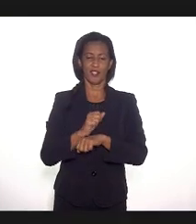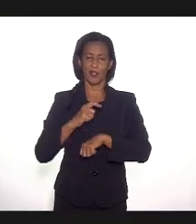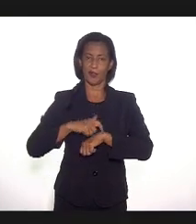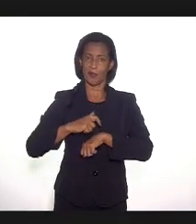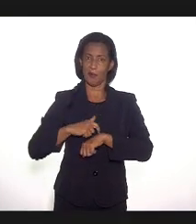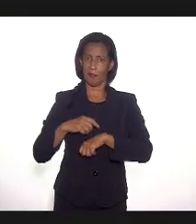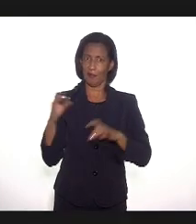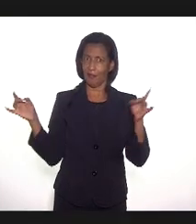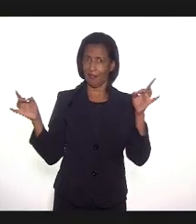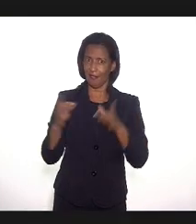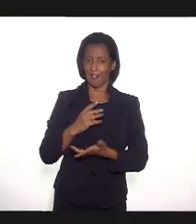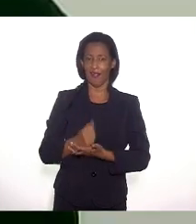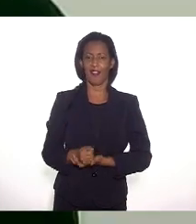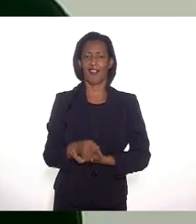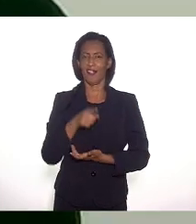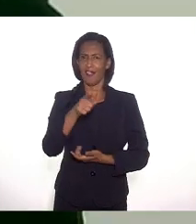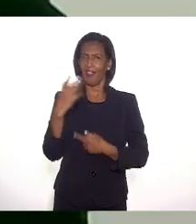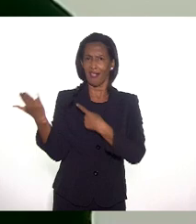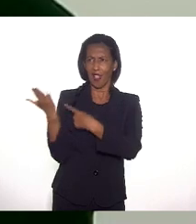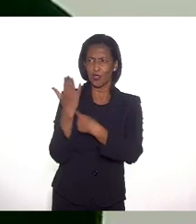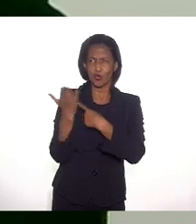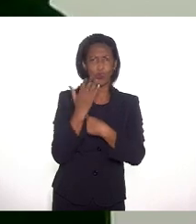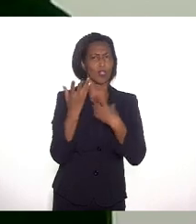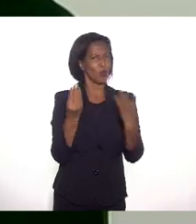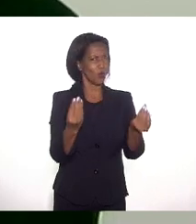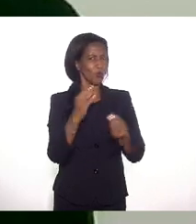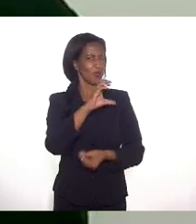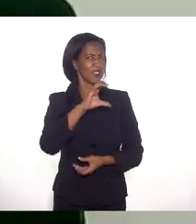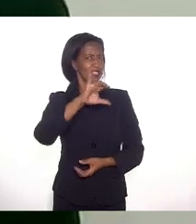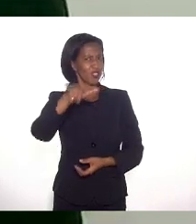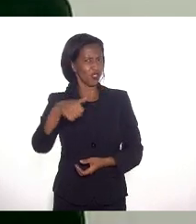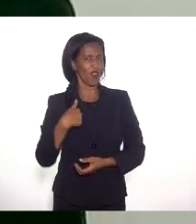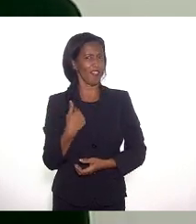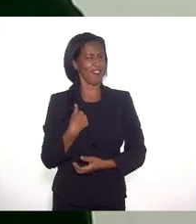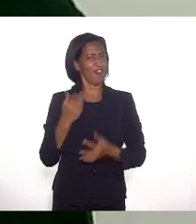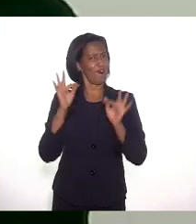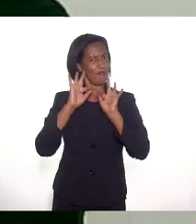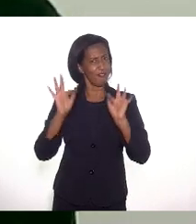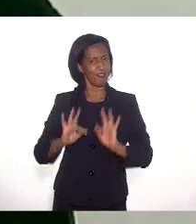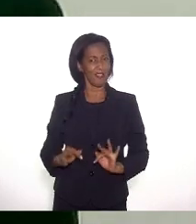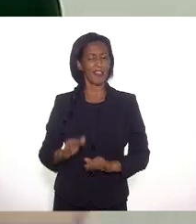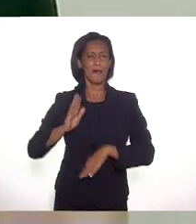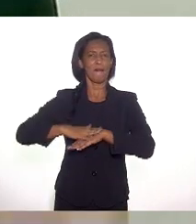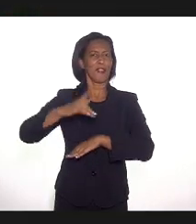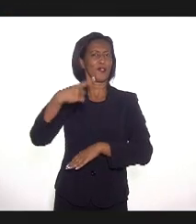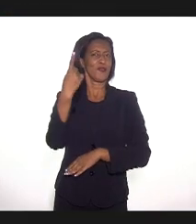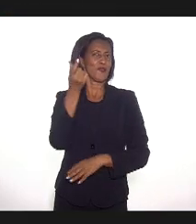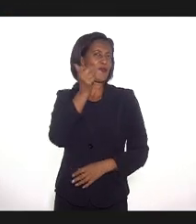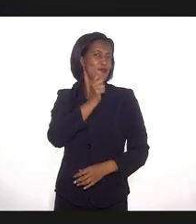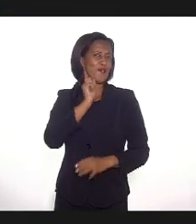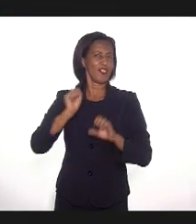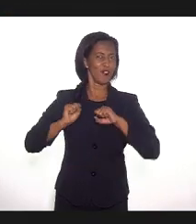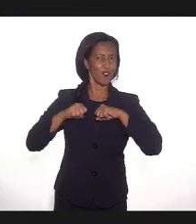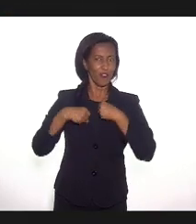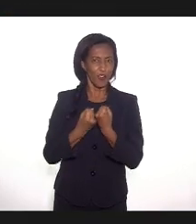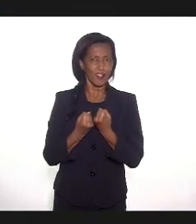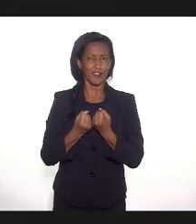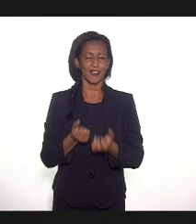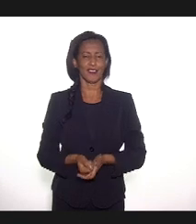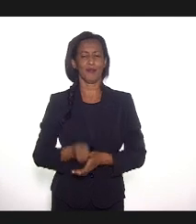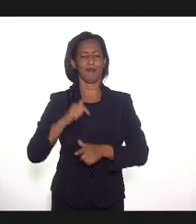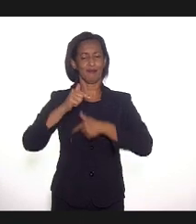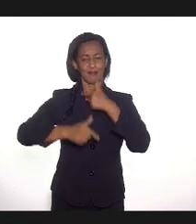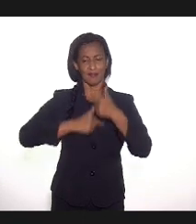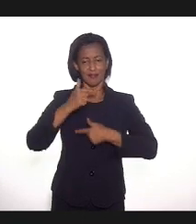seja efetivo. O excelente já está colaborando muito com a CCJ. Muito feliz. Mais uma mulher obrigada. De força para